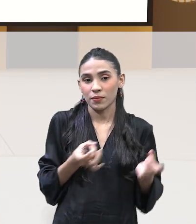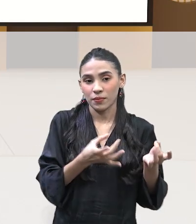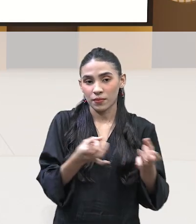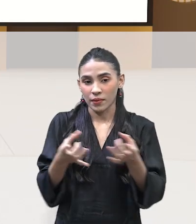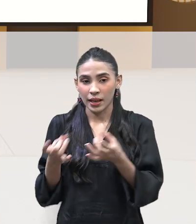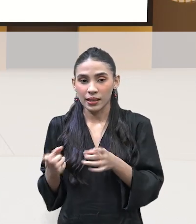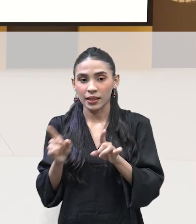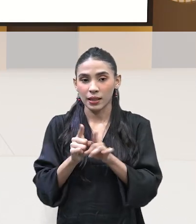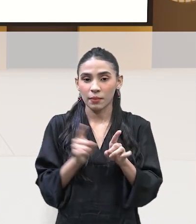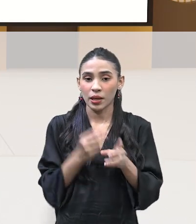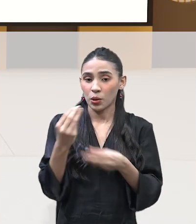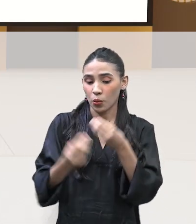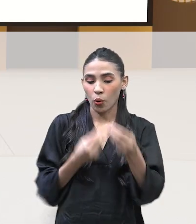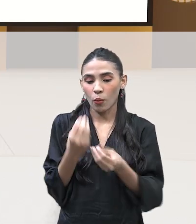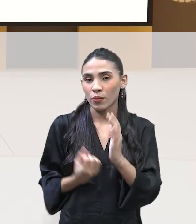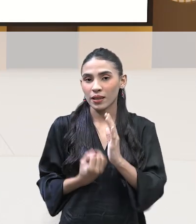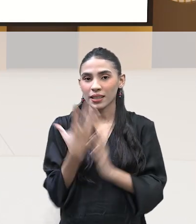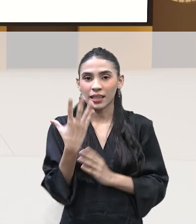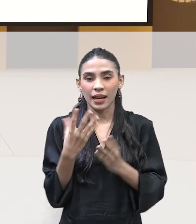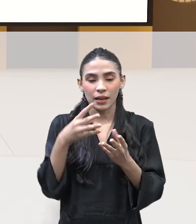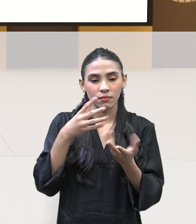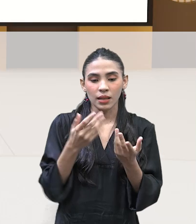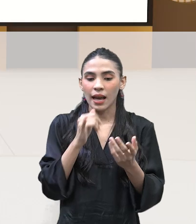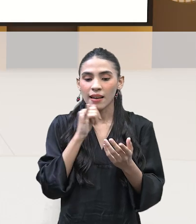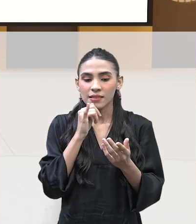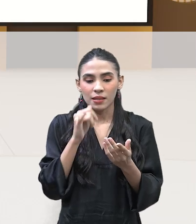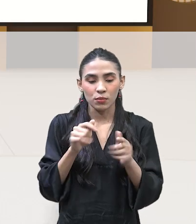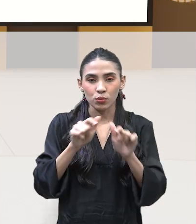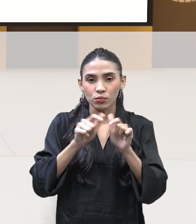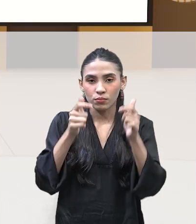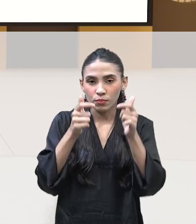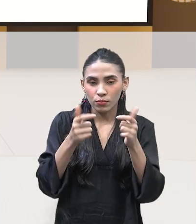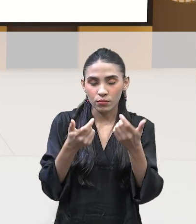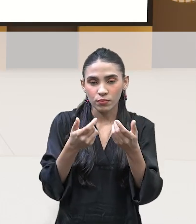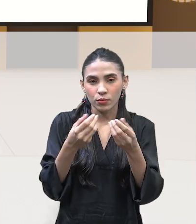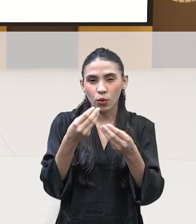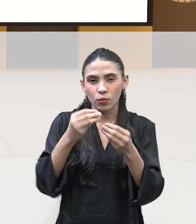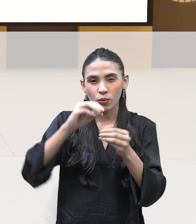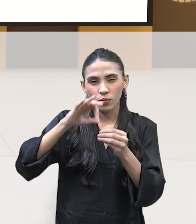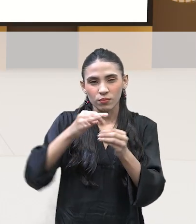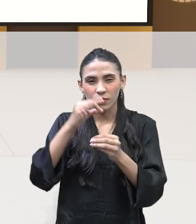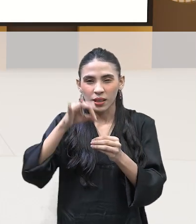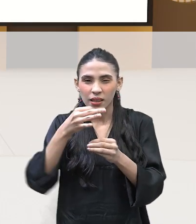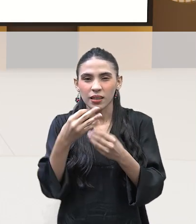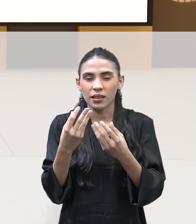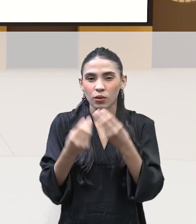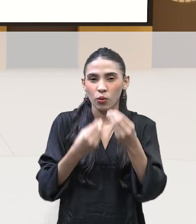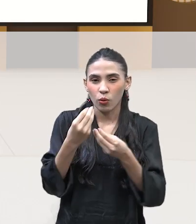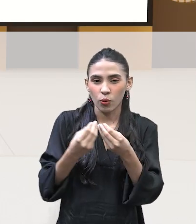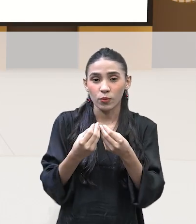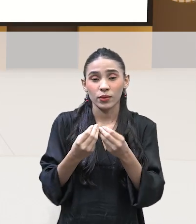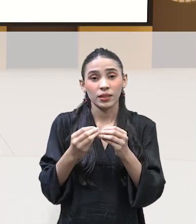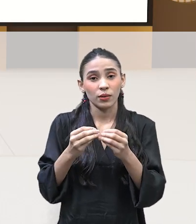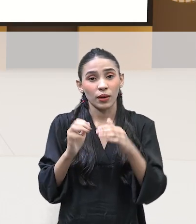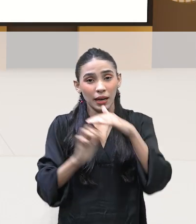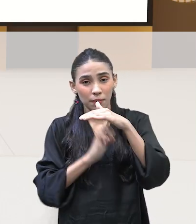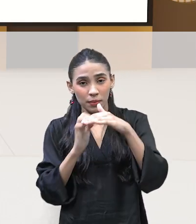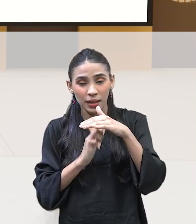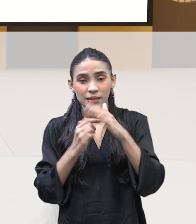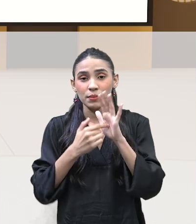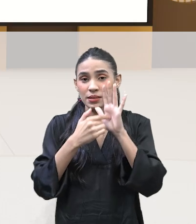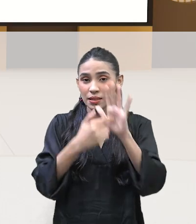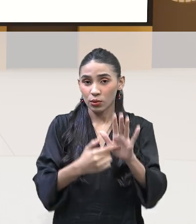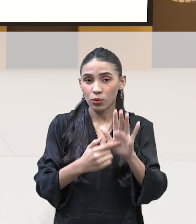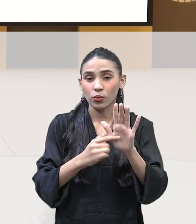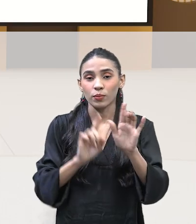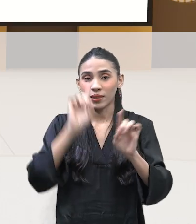de como fazer uma embalagem bonita, por exemplo, né? Então a empresa já entrou com essa parte do conhecimento, eles